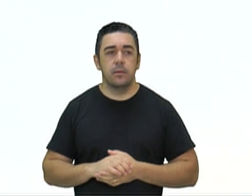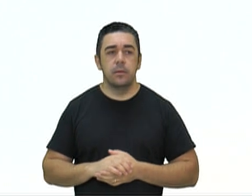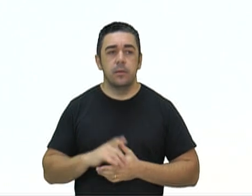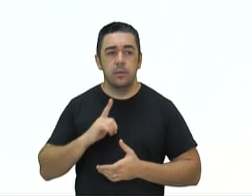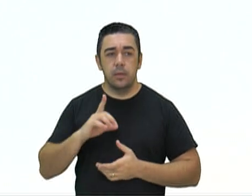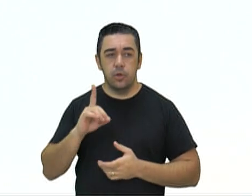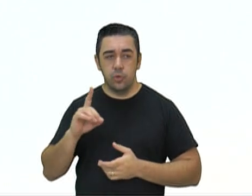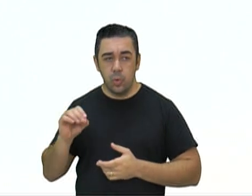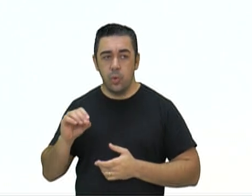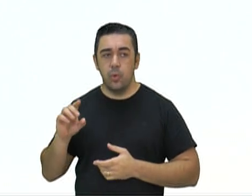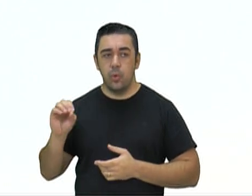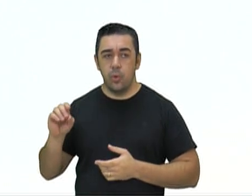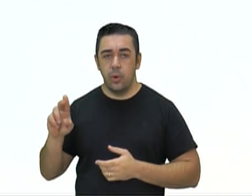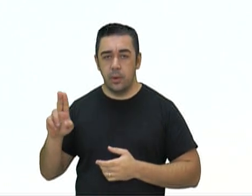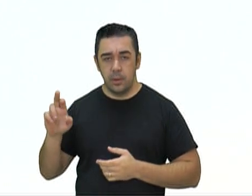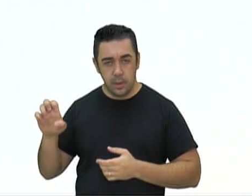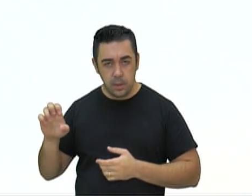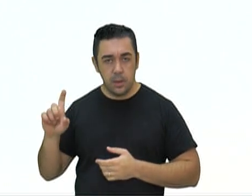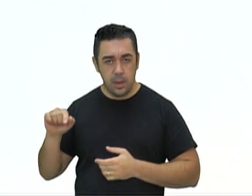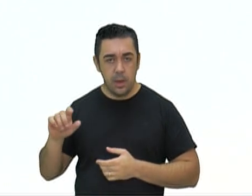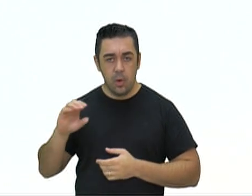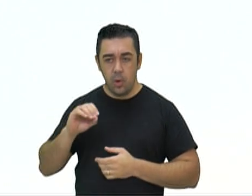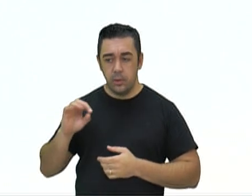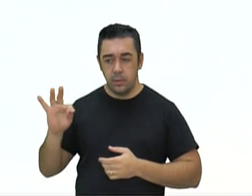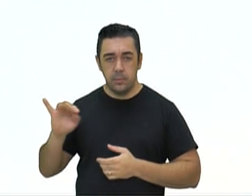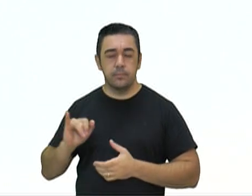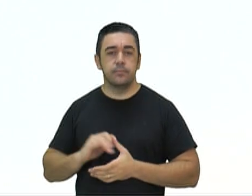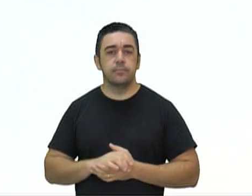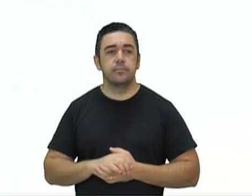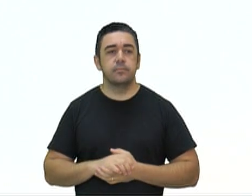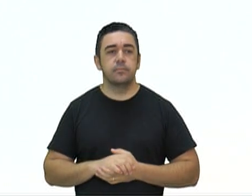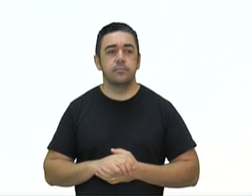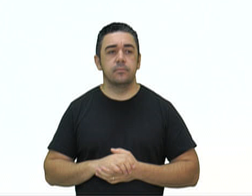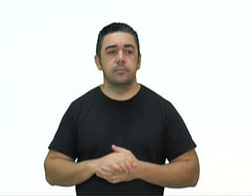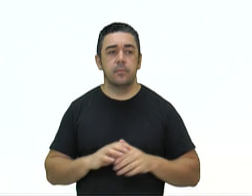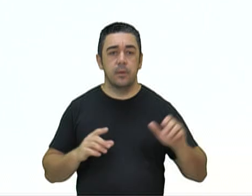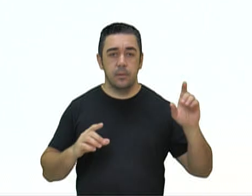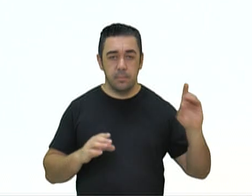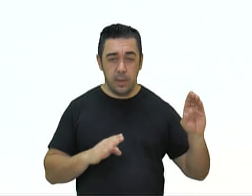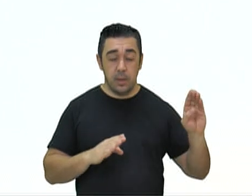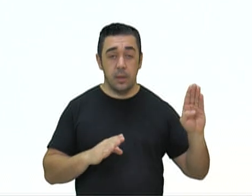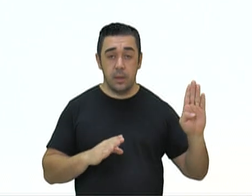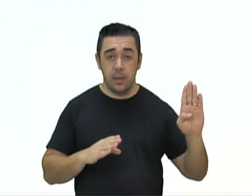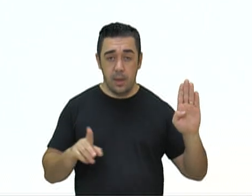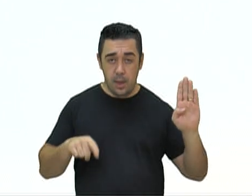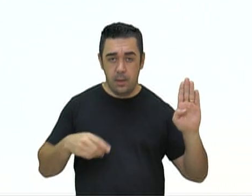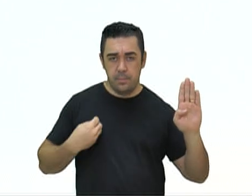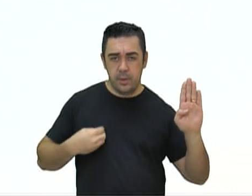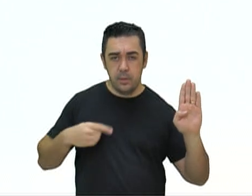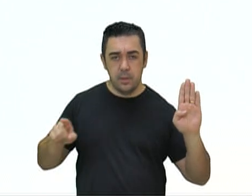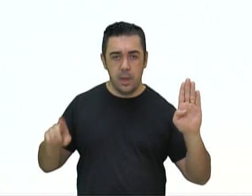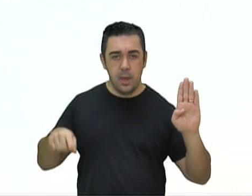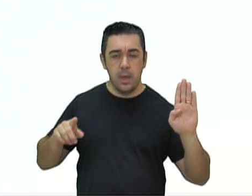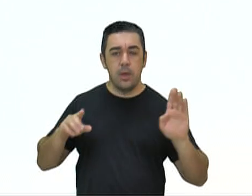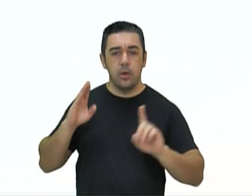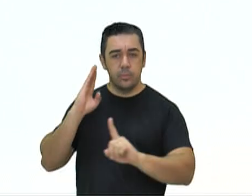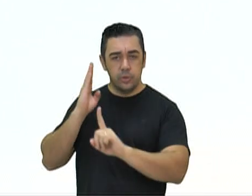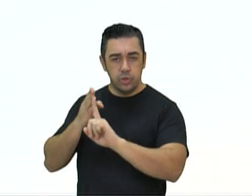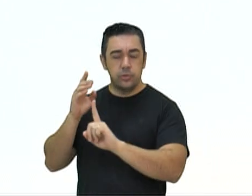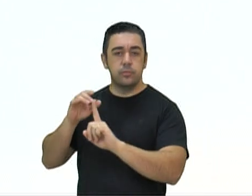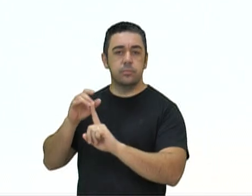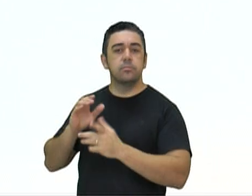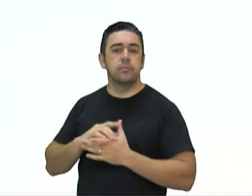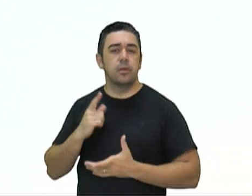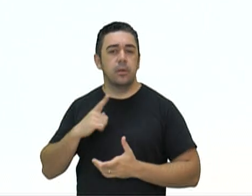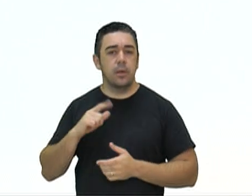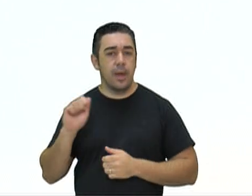objeto indireto de livrar-se. B. Pertencer é verbo transitivo indireto, pois requer uma preposição a, no